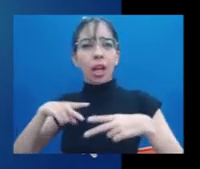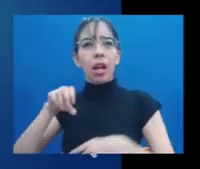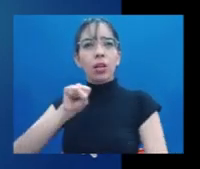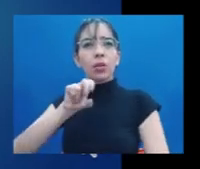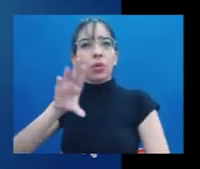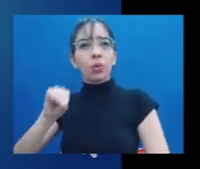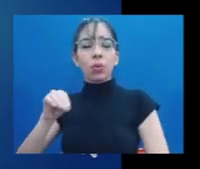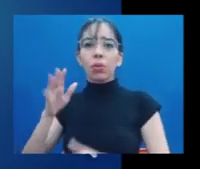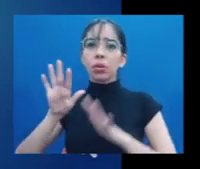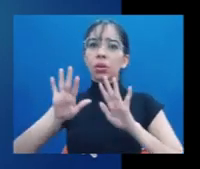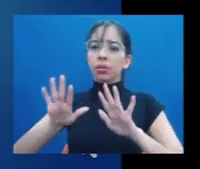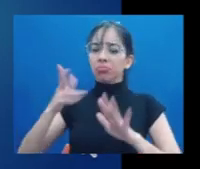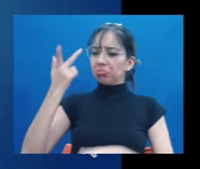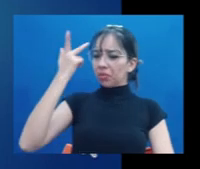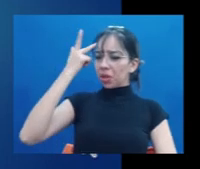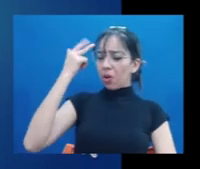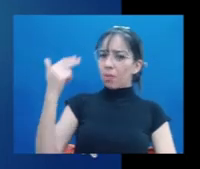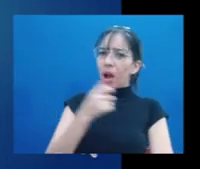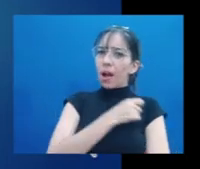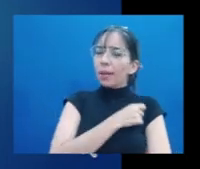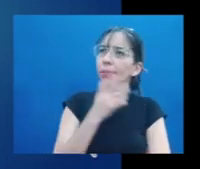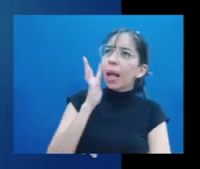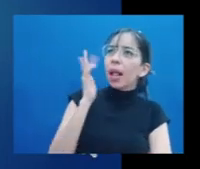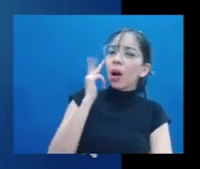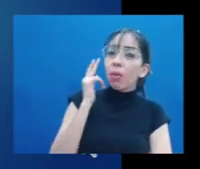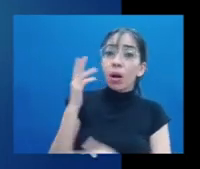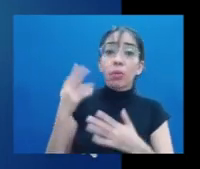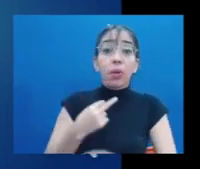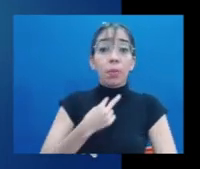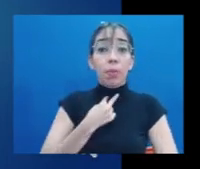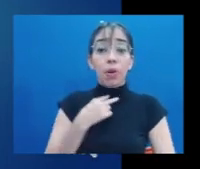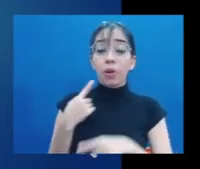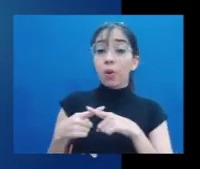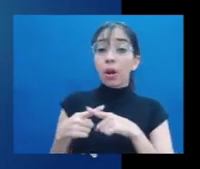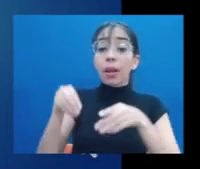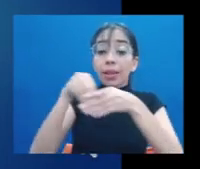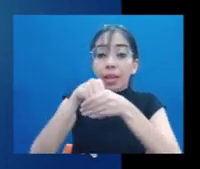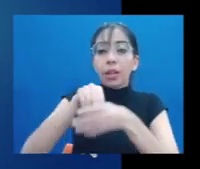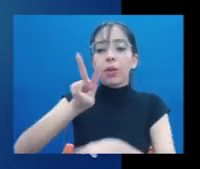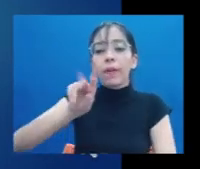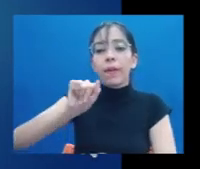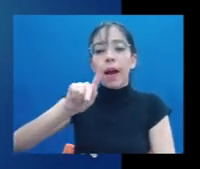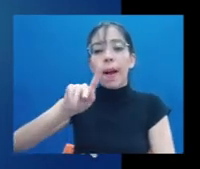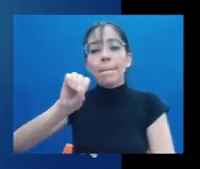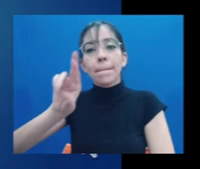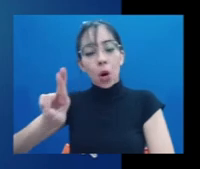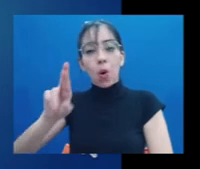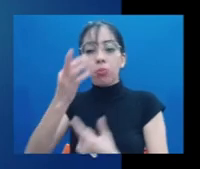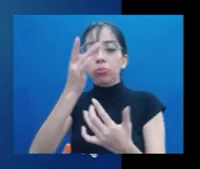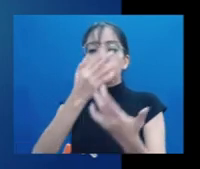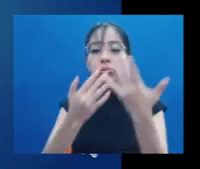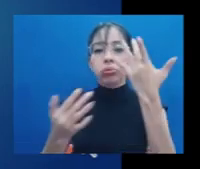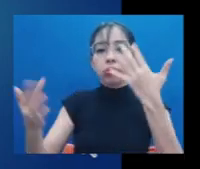reprovável. Então, vocês imaginem, aqui é o close da mesma geladeira, né? Destacamos que aqui a gente tem um ácido, né, presente